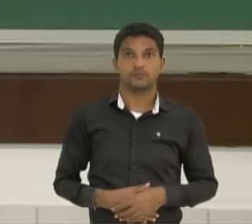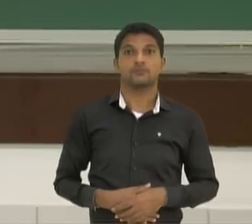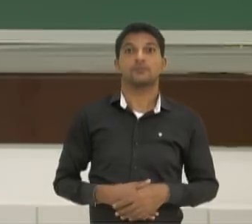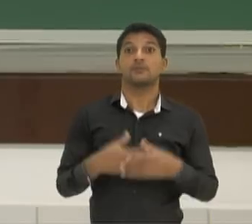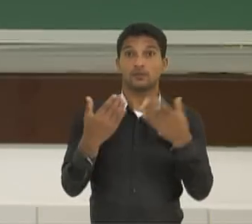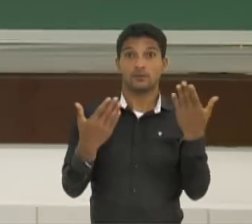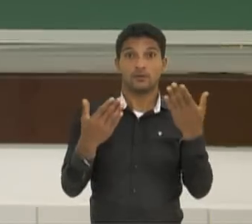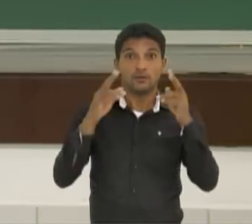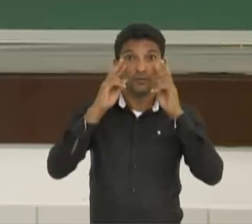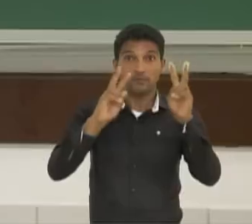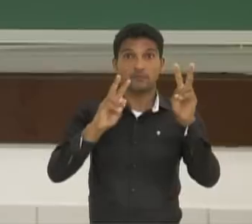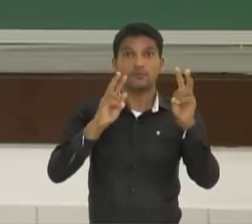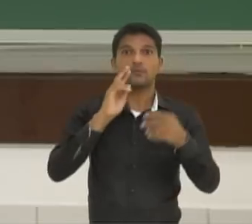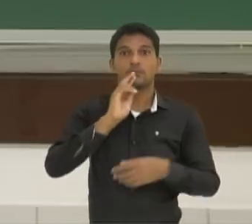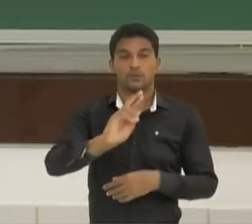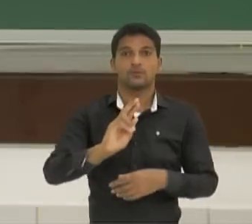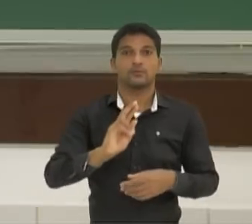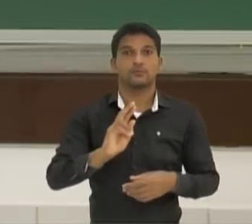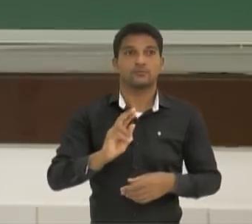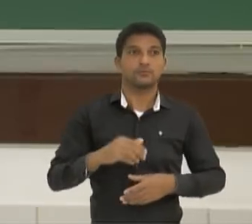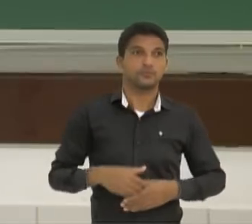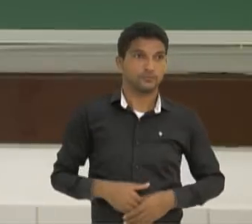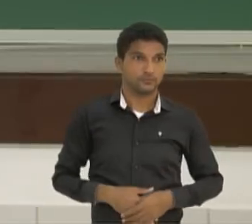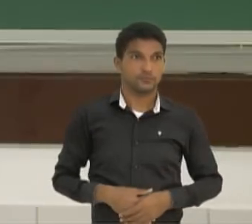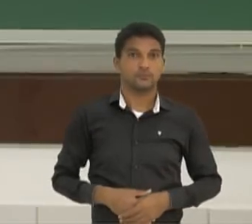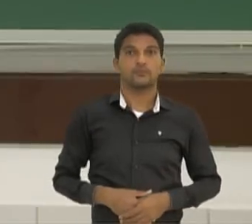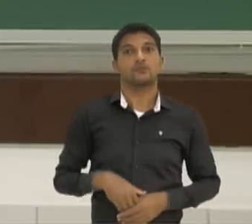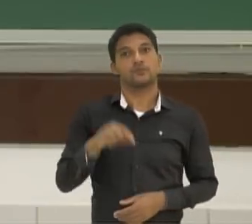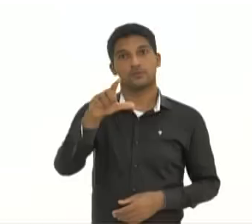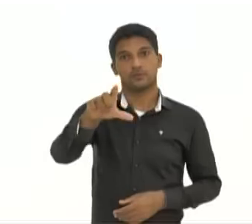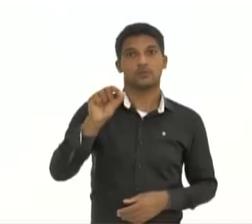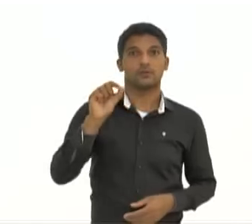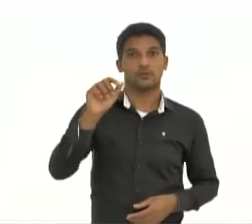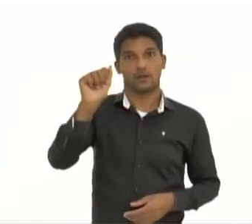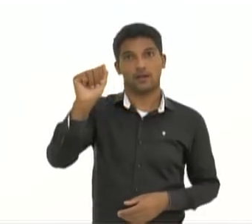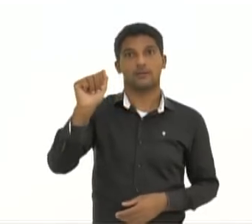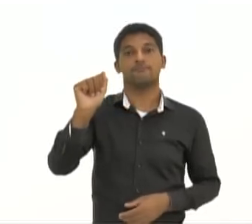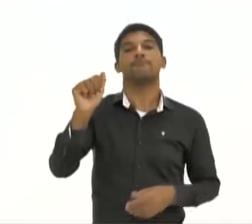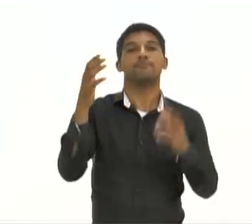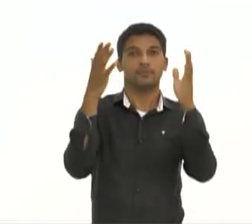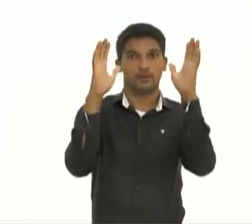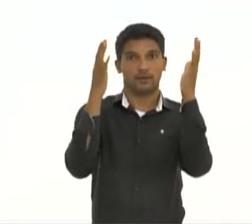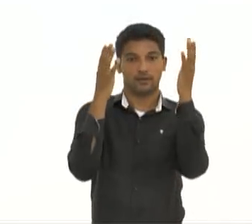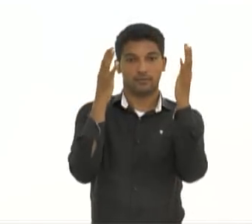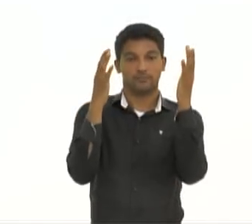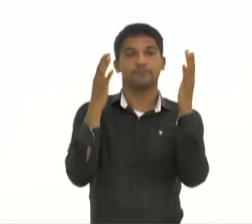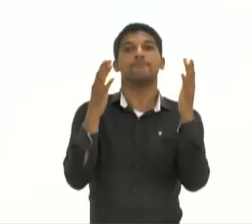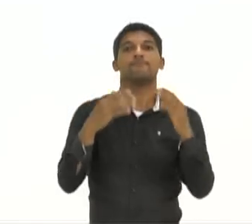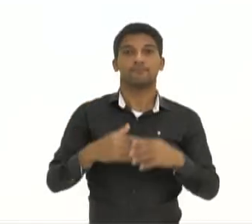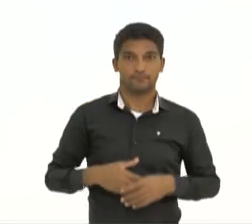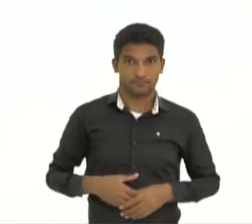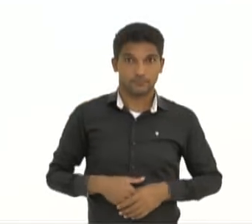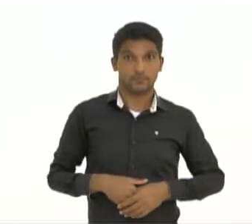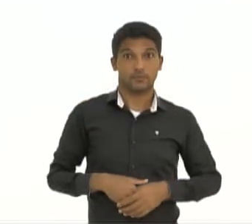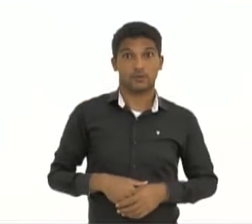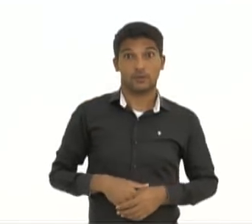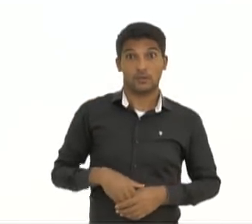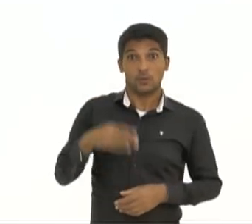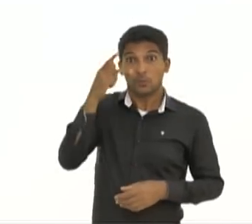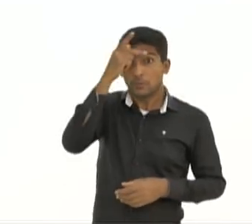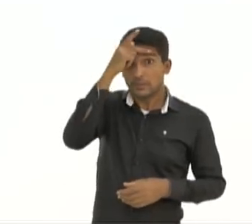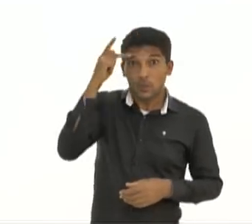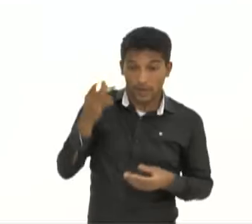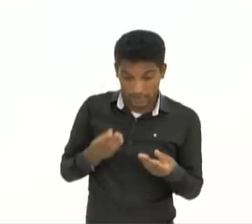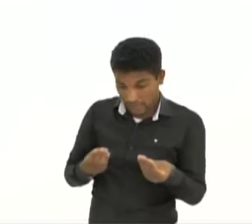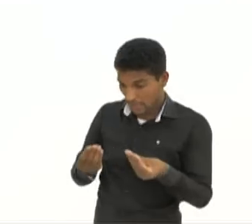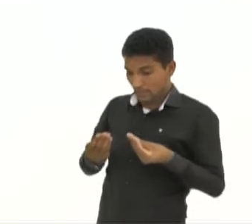E agora vamos verificar, olhem aqui, quem assinalou a letra A. Estava muito fácil, né, galera? Então, a pessoa que vai receber